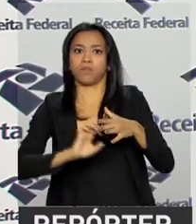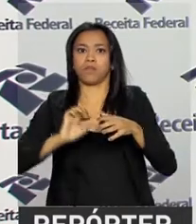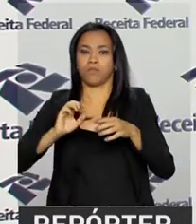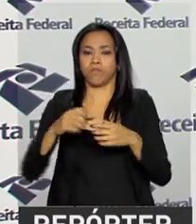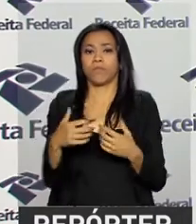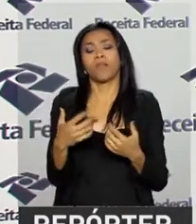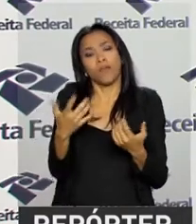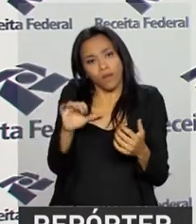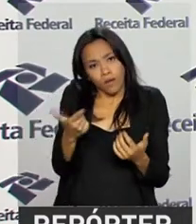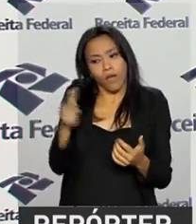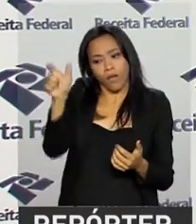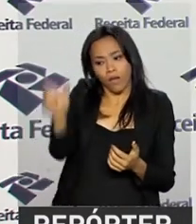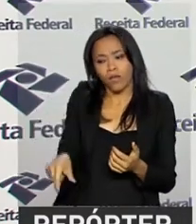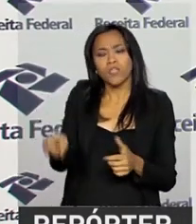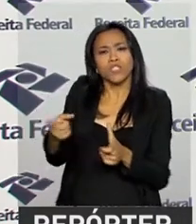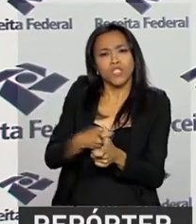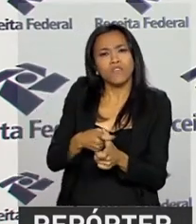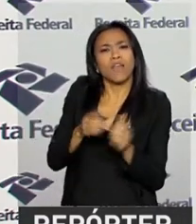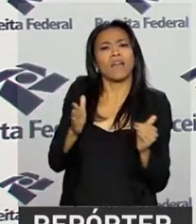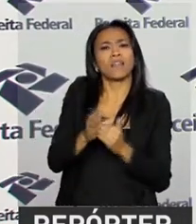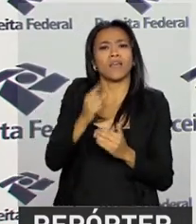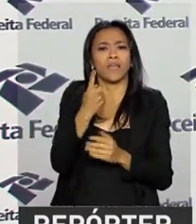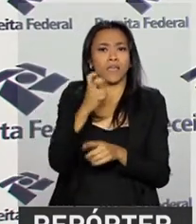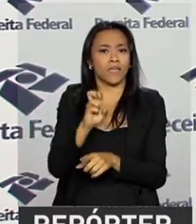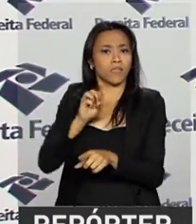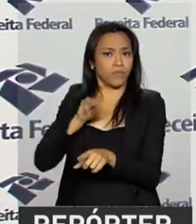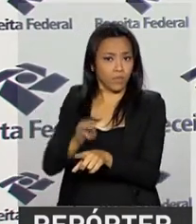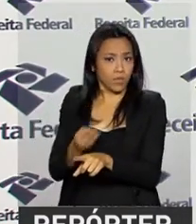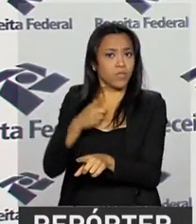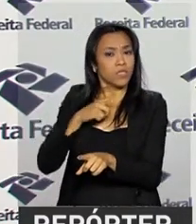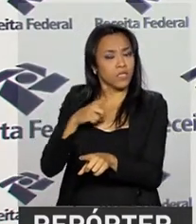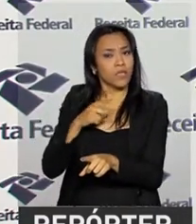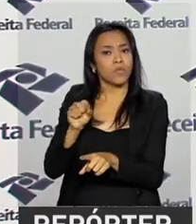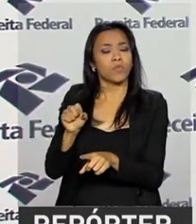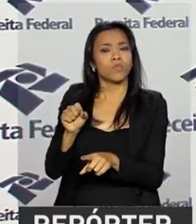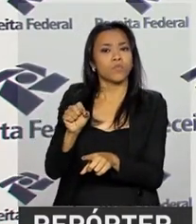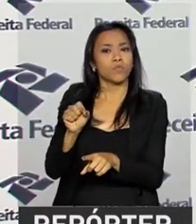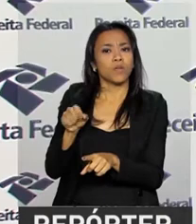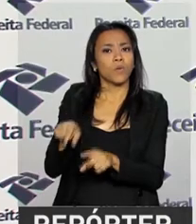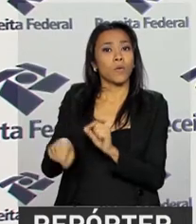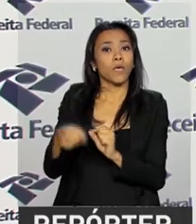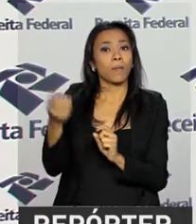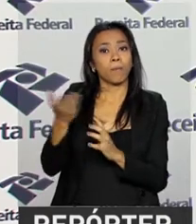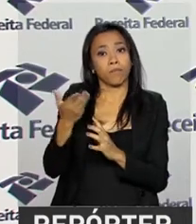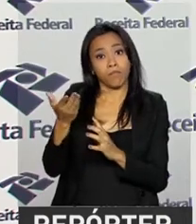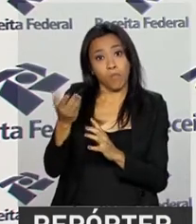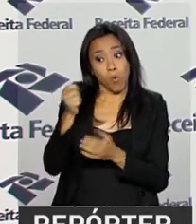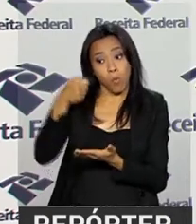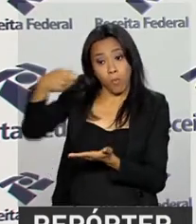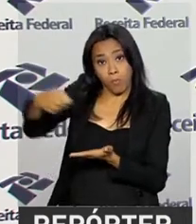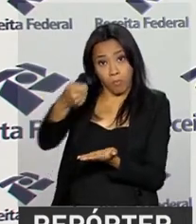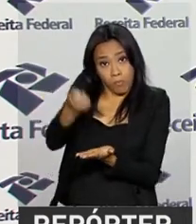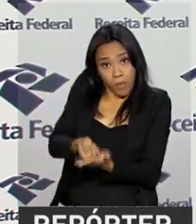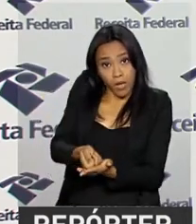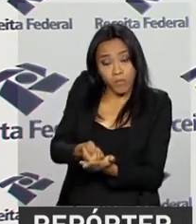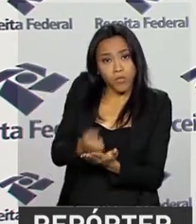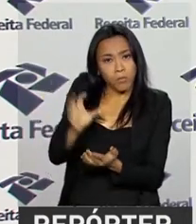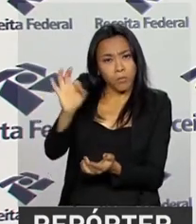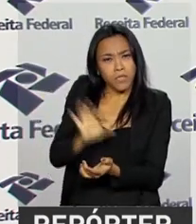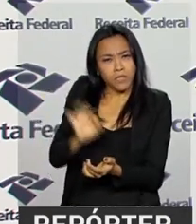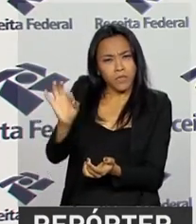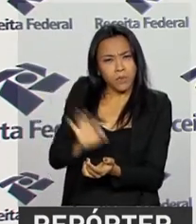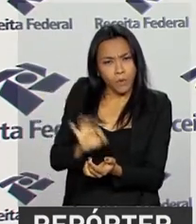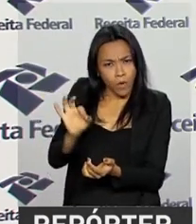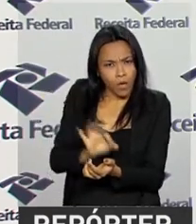pequenos nem aquelas dívidas até 15 milhões de reais nós temos a condição favorecidas que é o pagamento com base em um percentual david